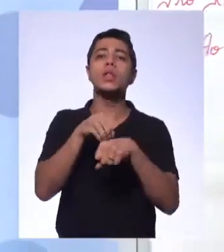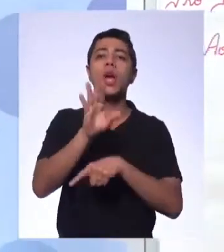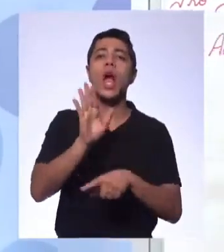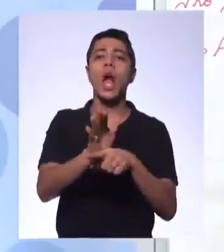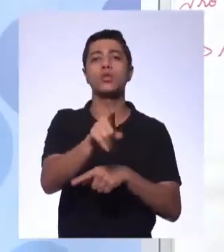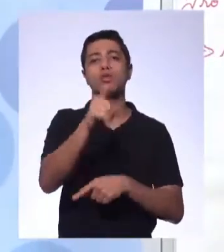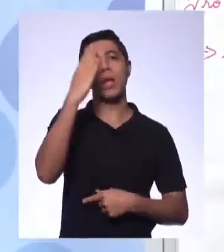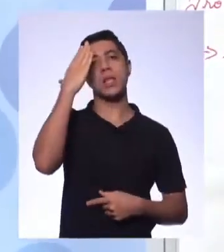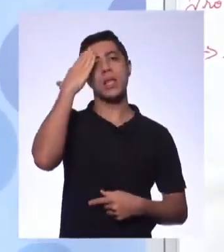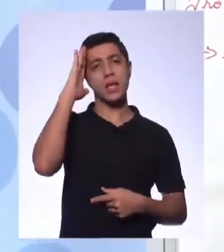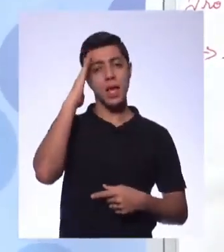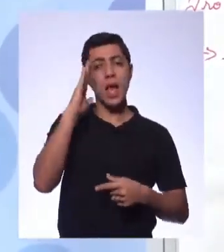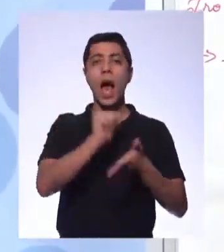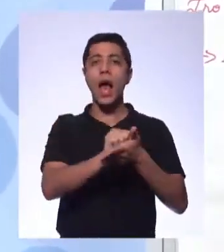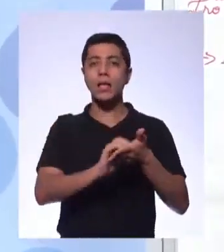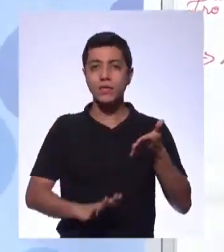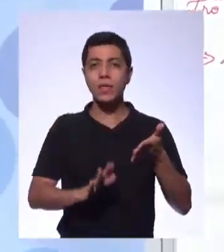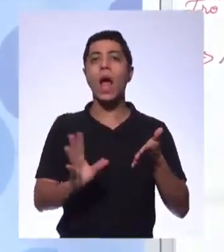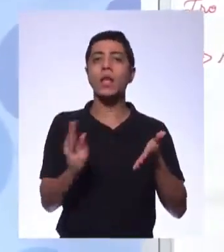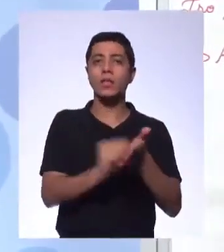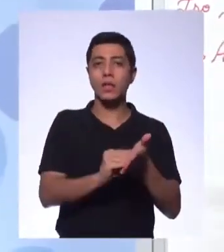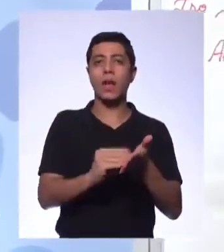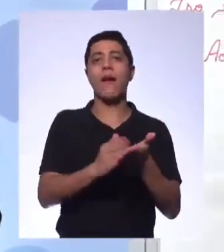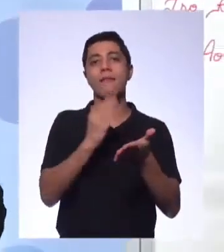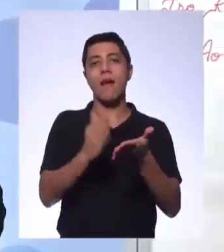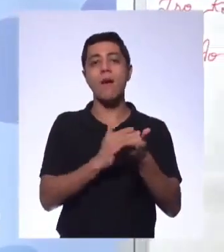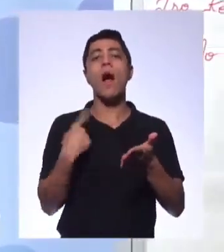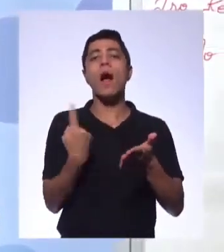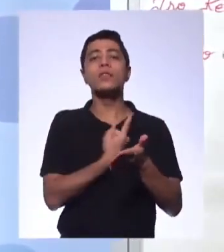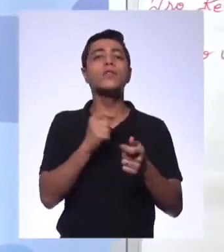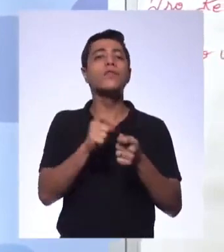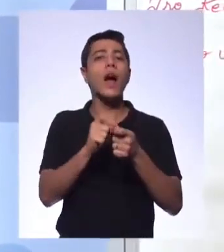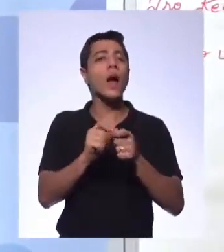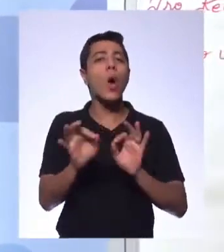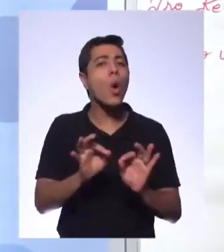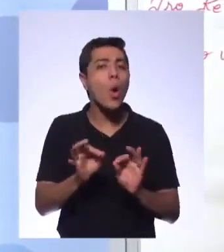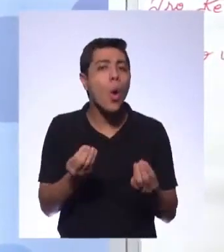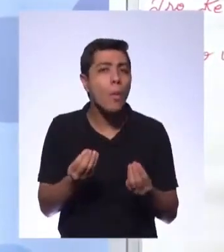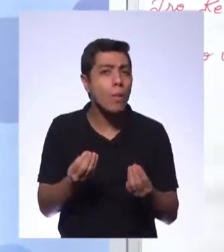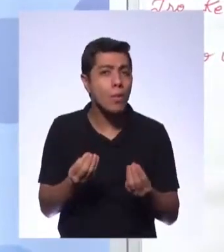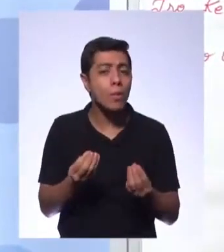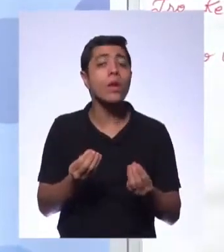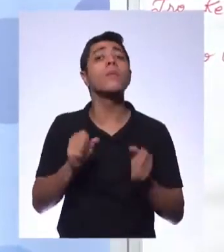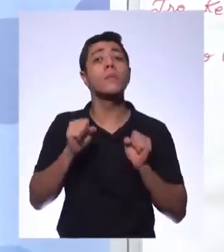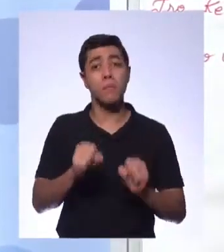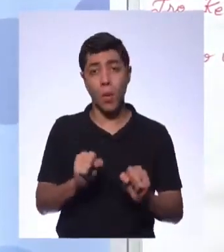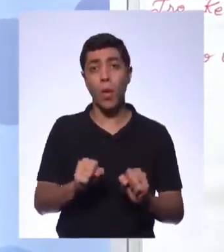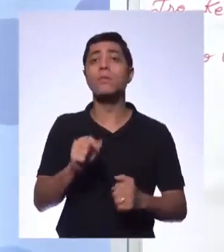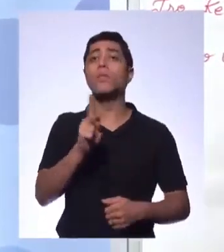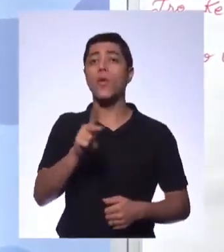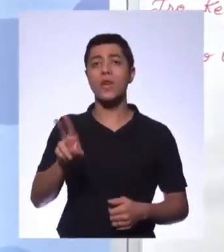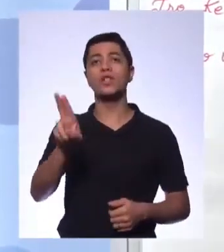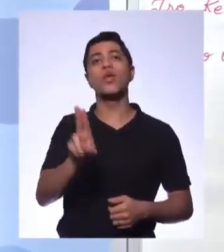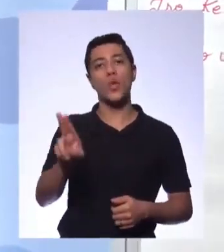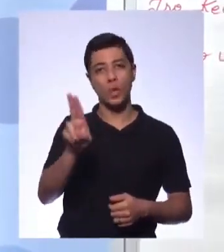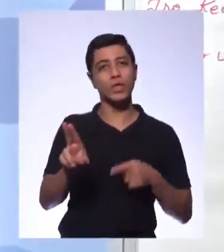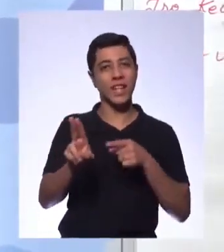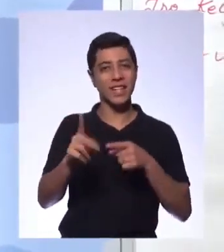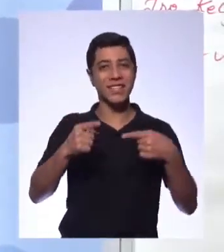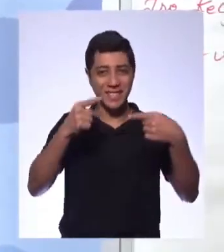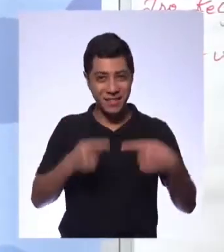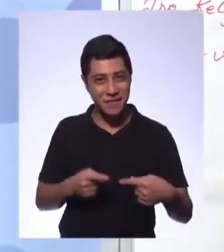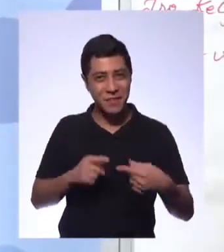essas atividades que já estão previstas aí no caderno, tá? Tanto, né, o professor de vocês pode utilizar os desafios que a gente está colocando